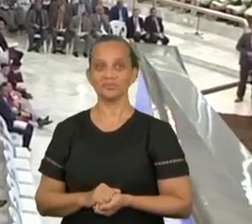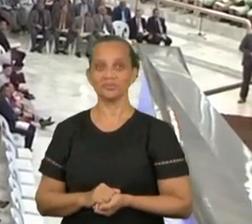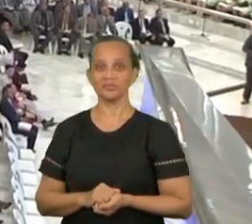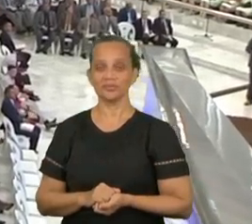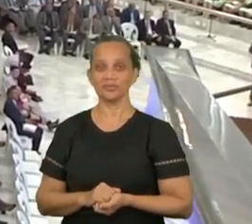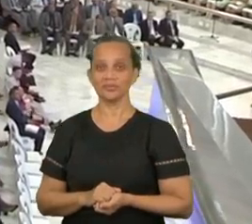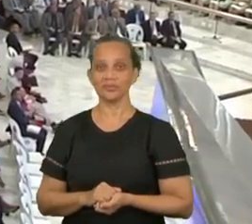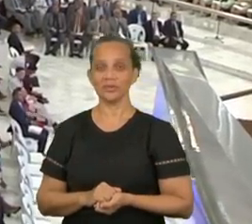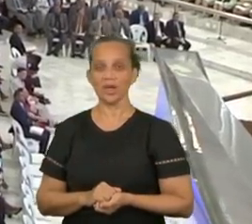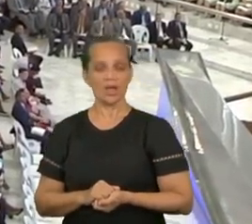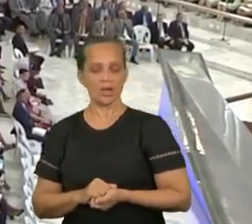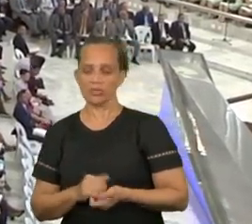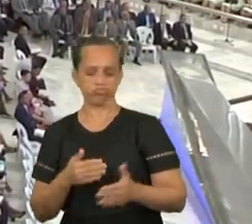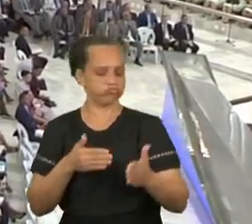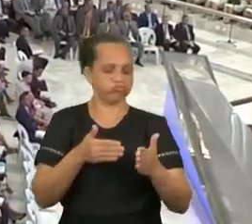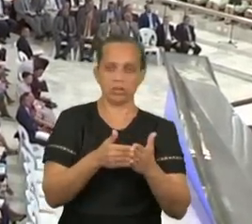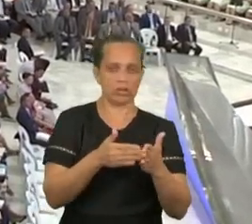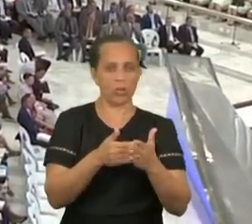estabelecemos limites